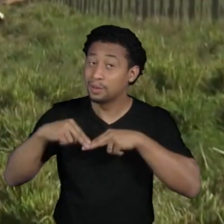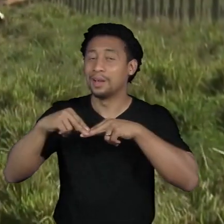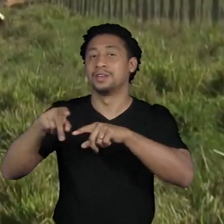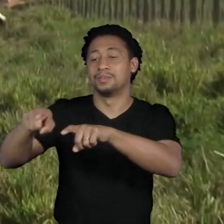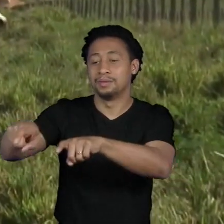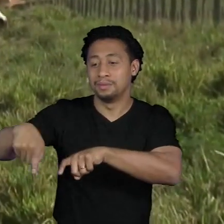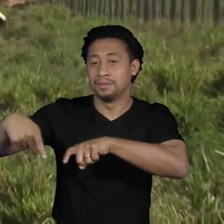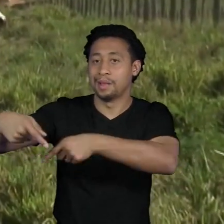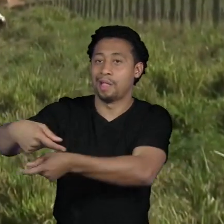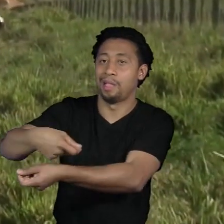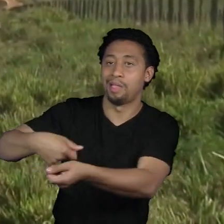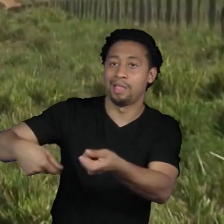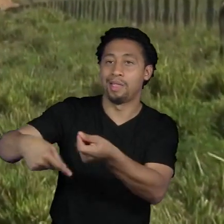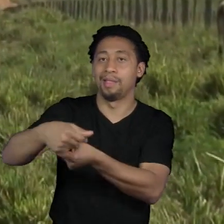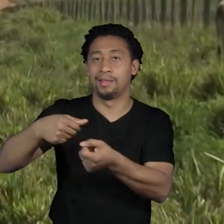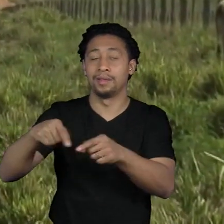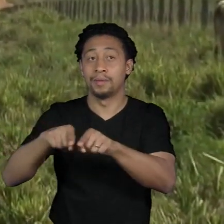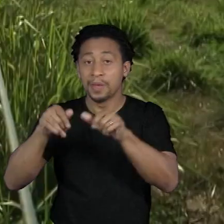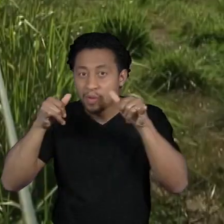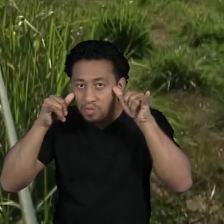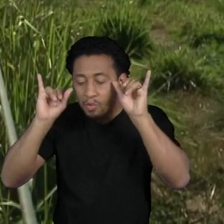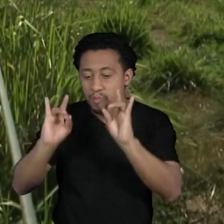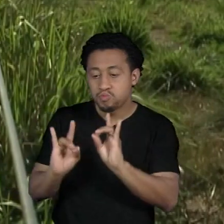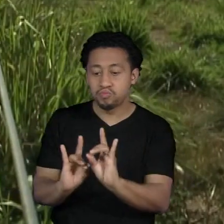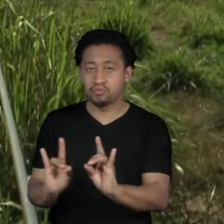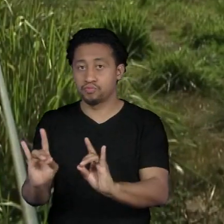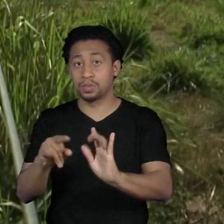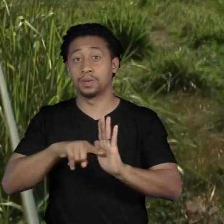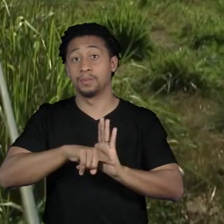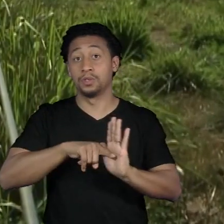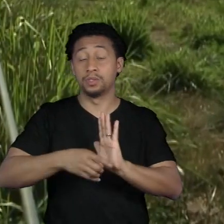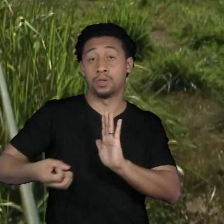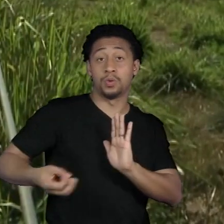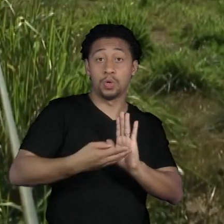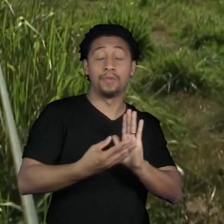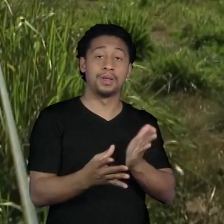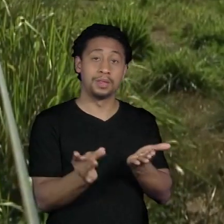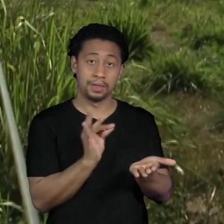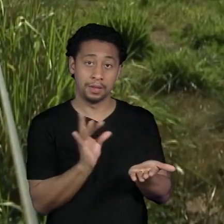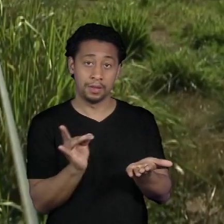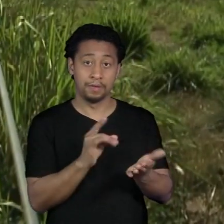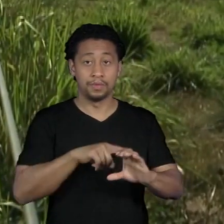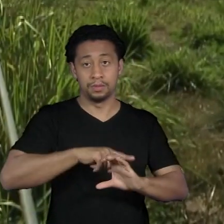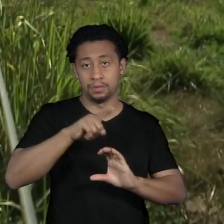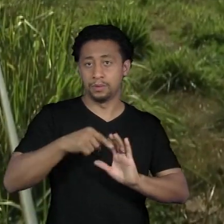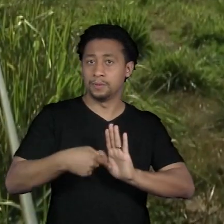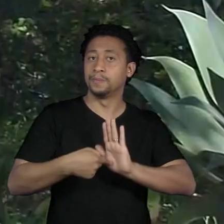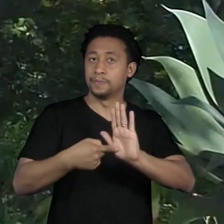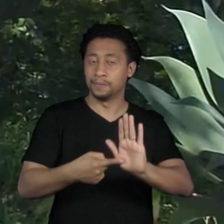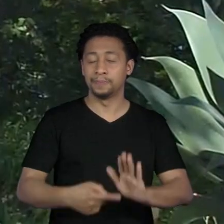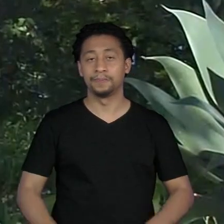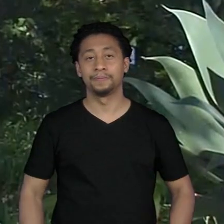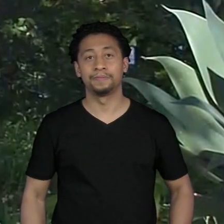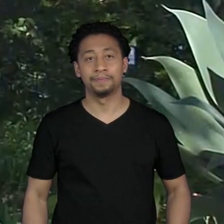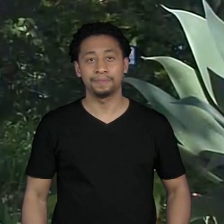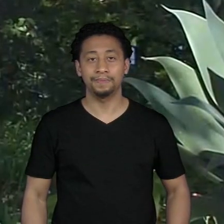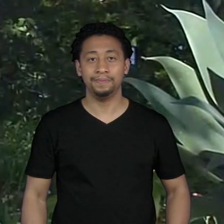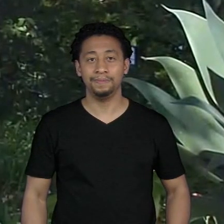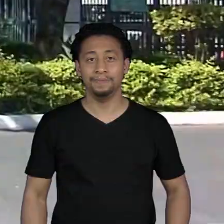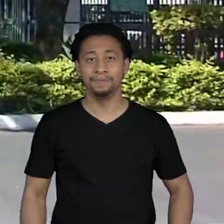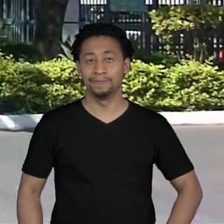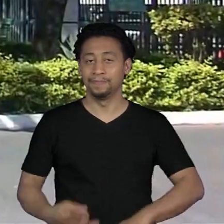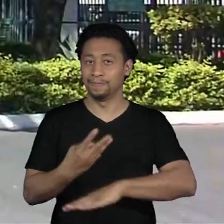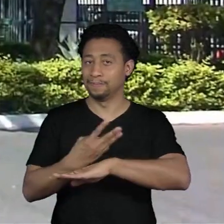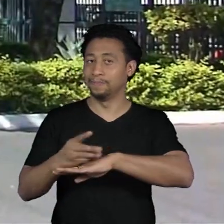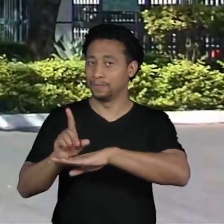agropecuária é o que mostra a nova pesquisa publicada na revista científica Science o